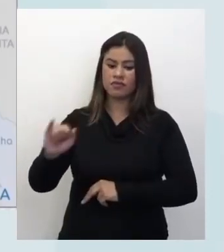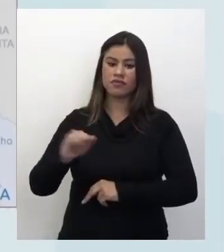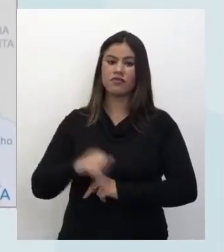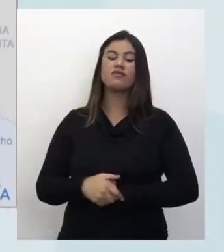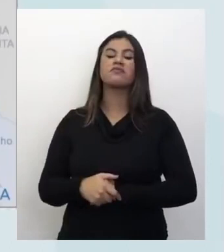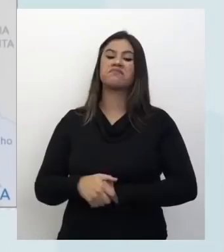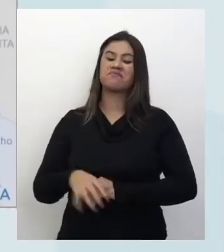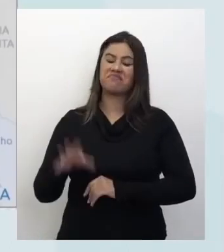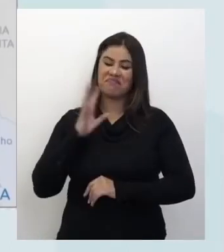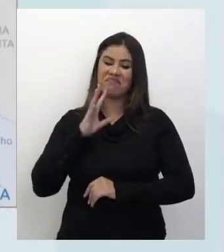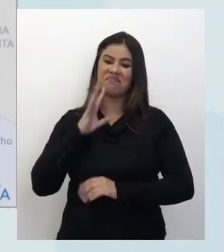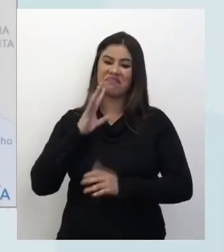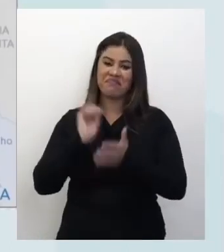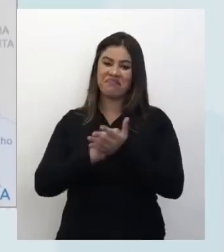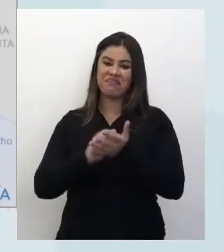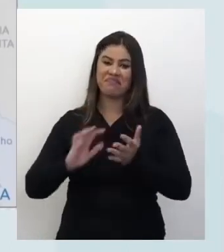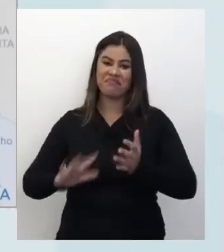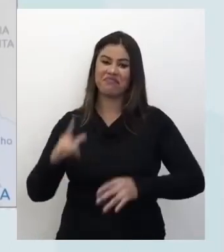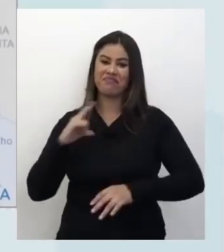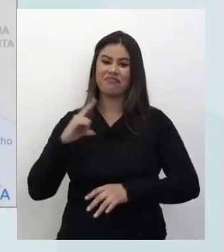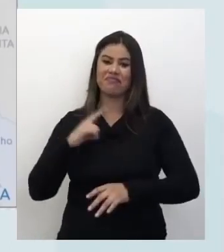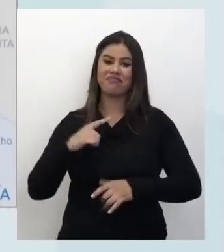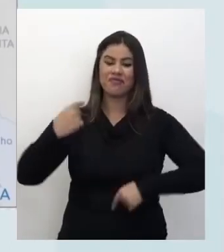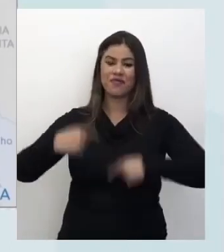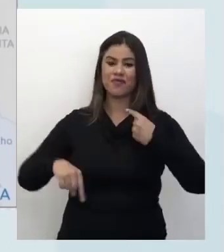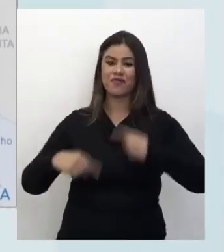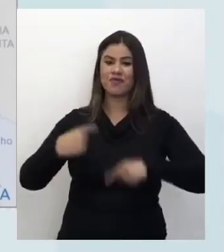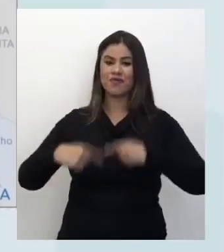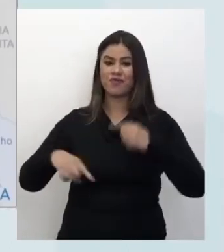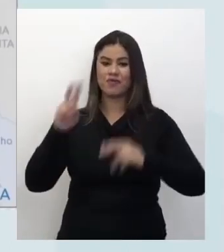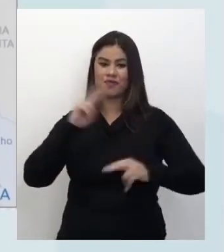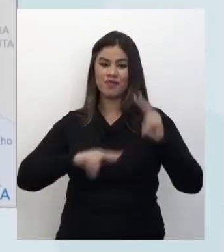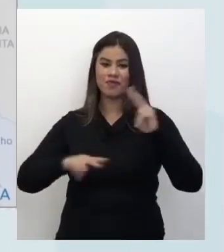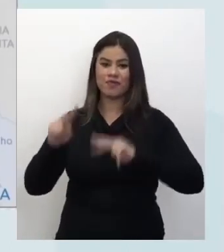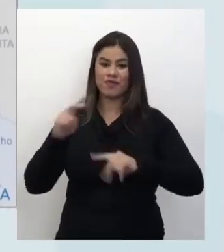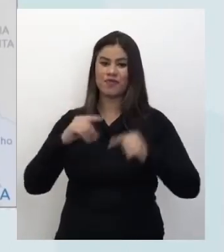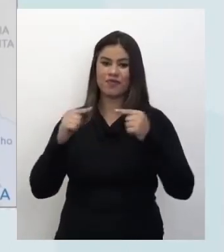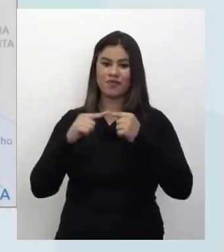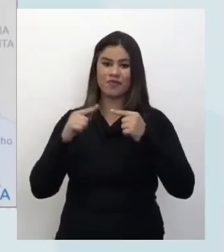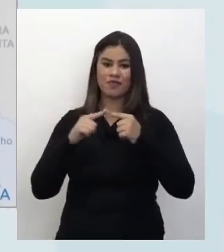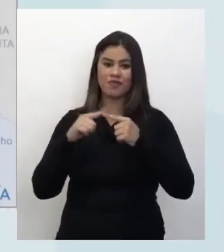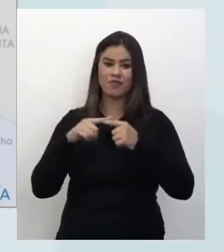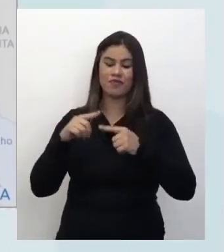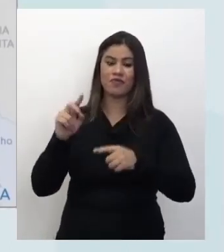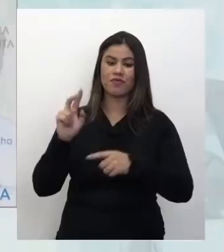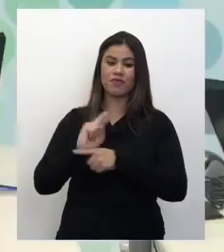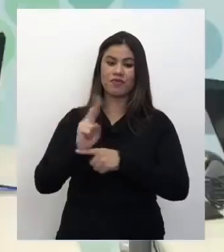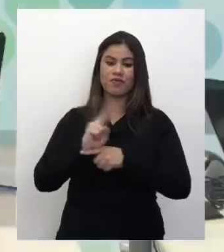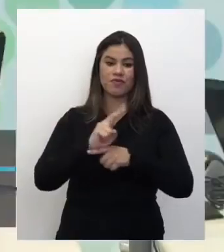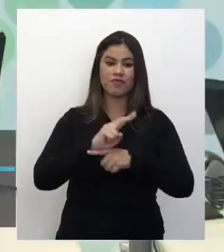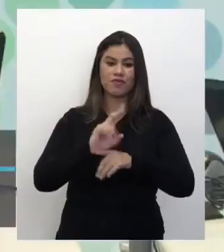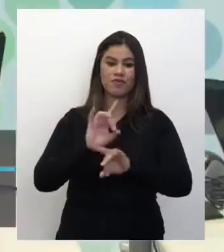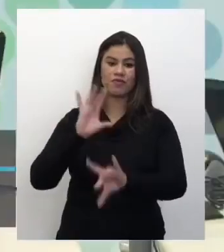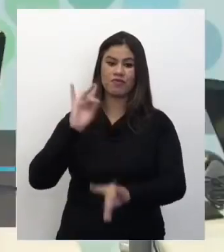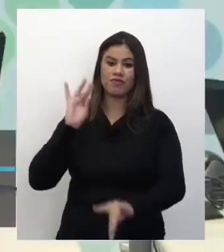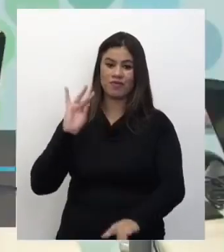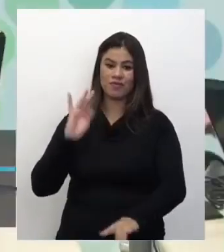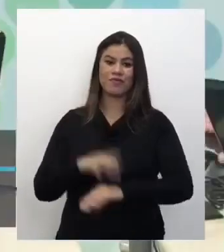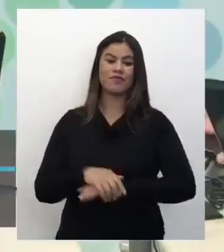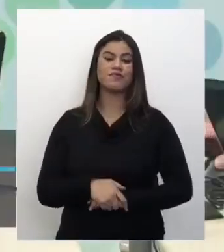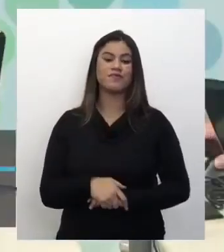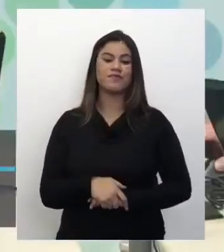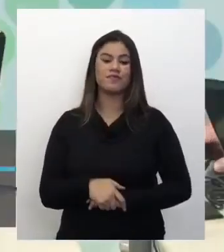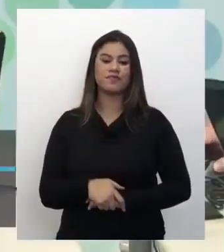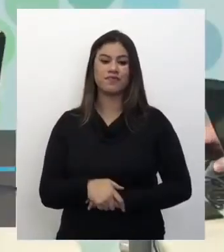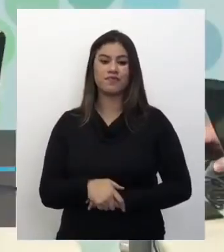bem legal que traz aí essa discussão, essa observação através do sensoriamento remoto. Então, para que a